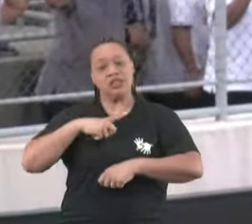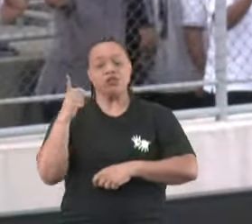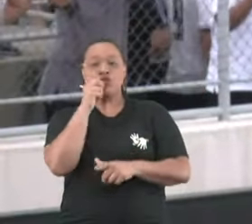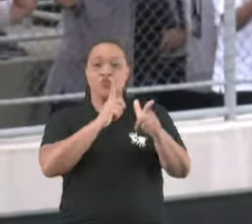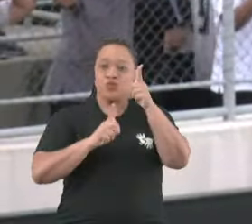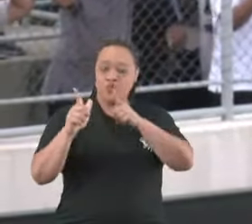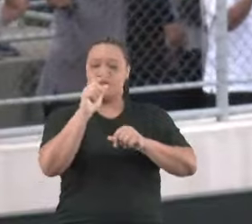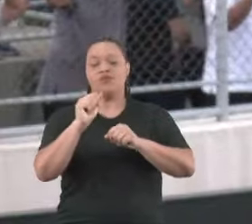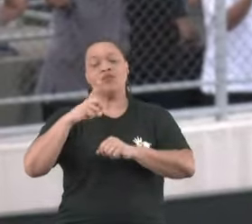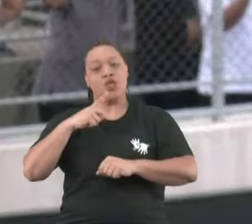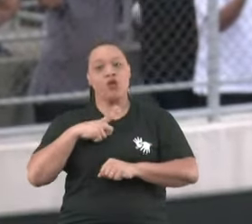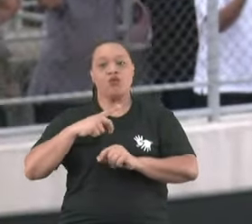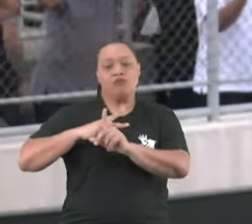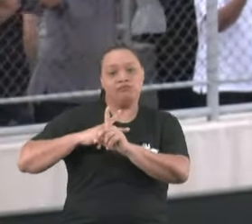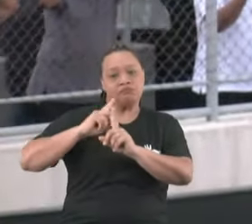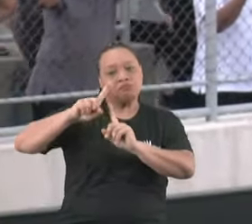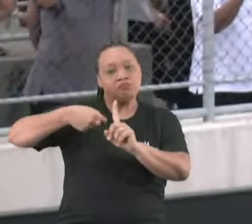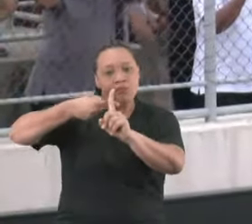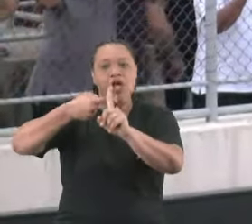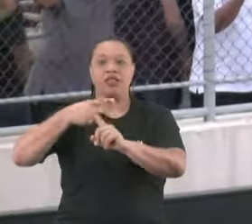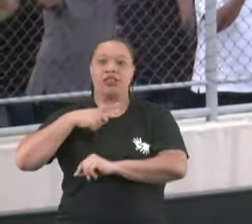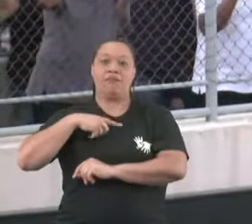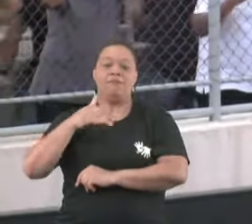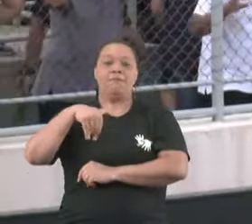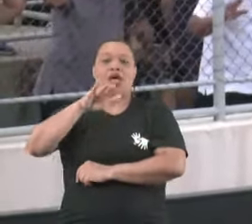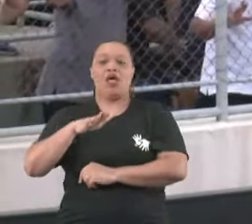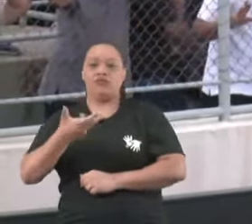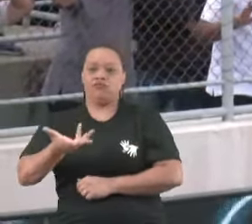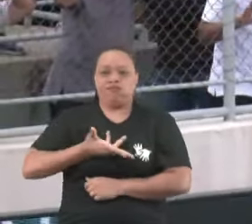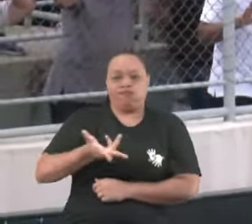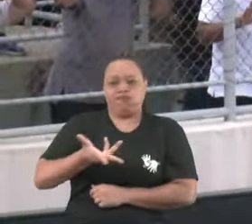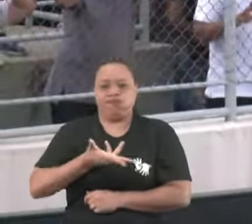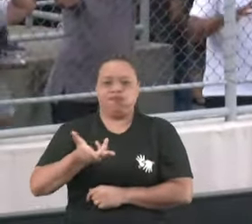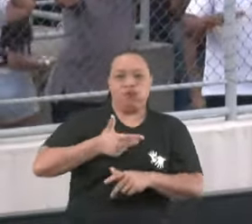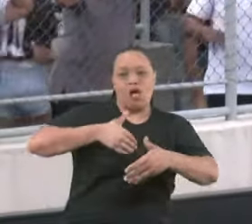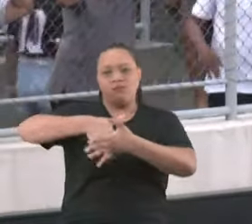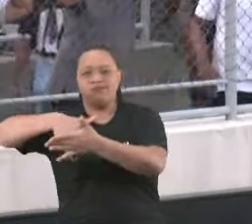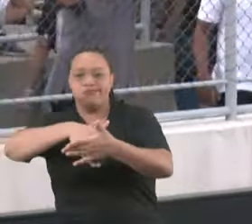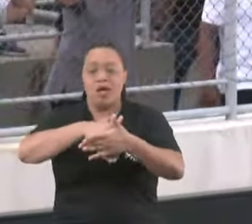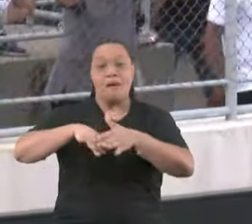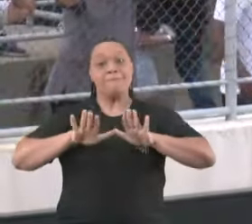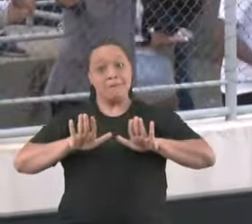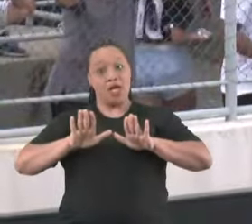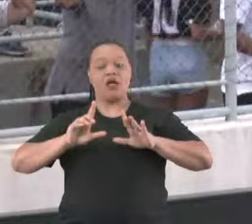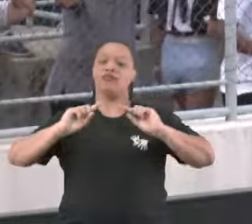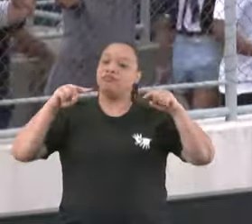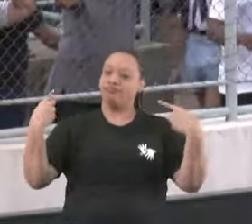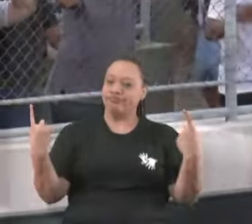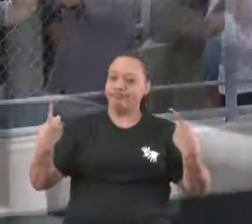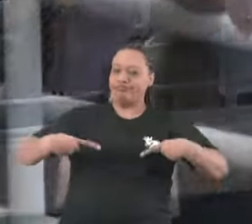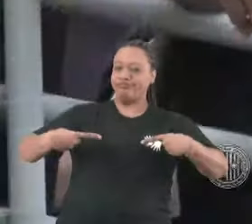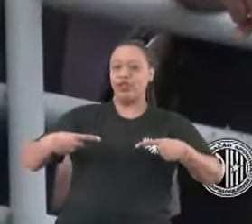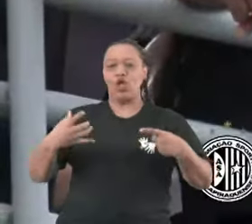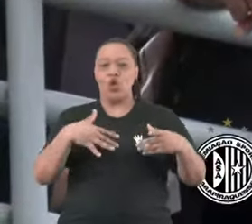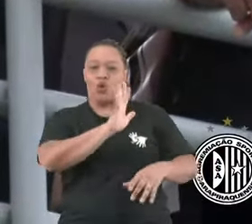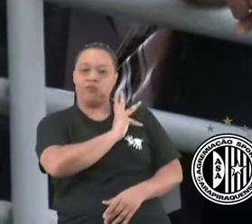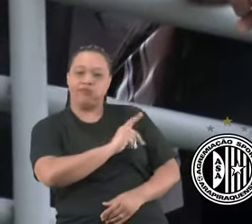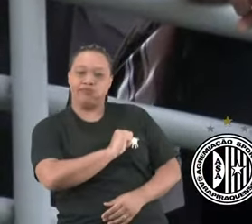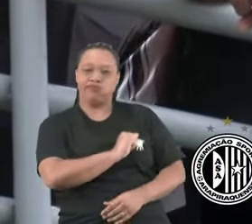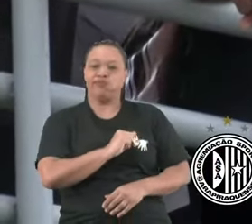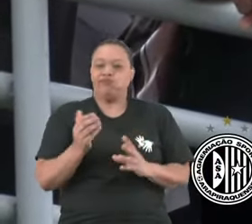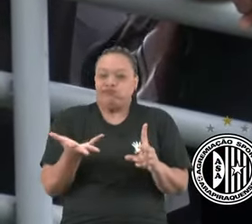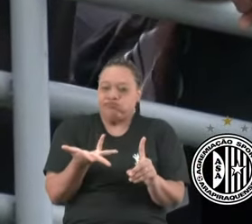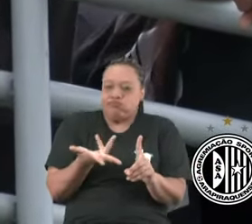vantagem nesse aspecto de ter mais intensidade nesse jogo. Mas vai enfrentar um time muito qualificado, que é o